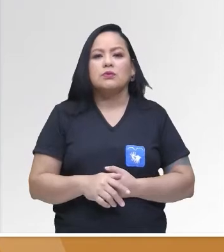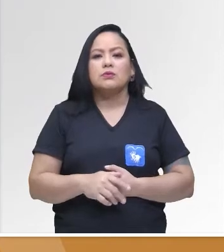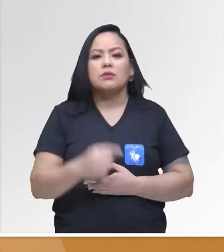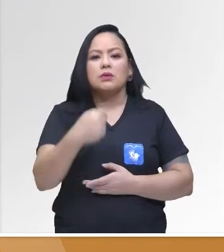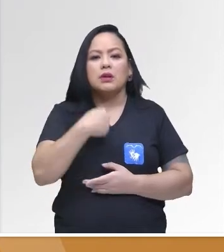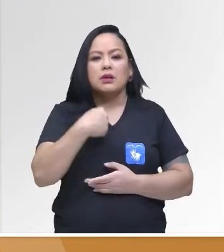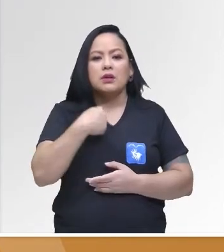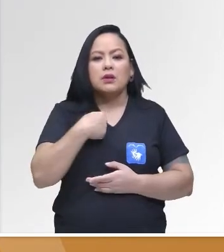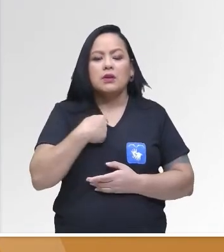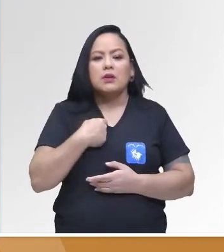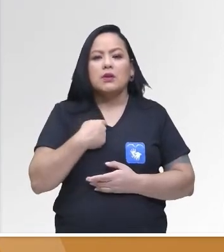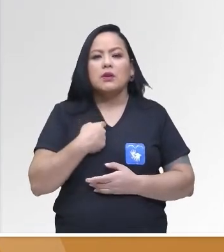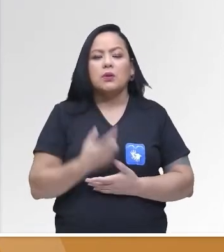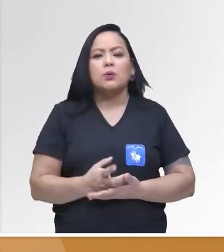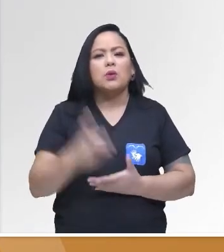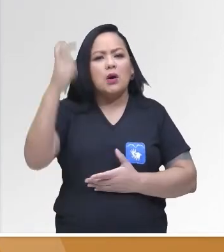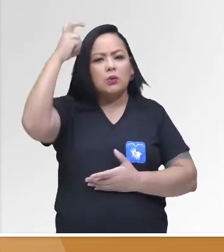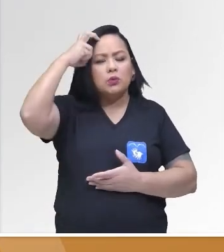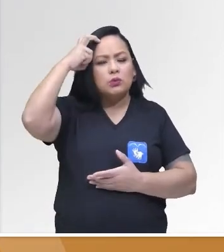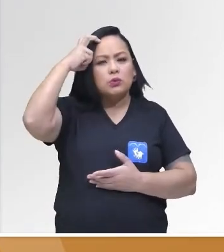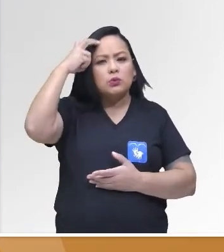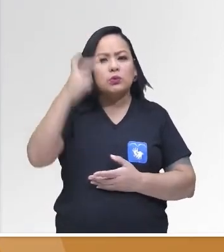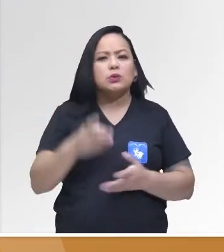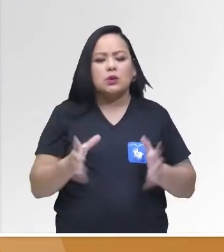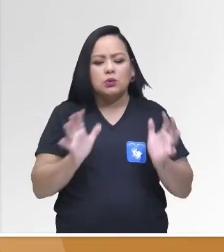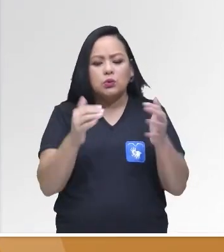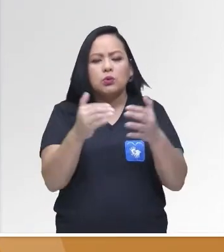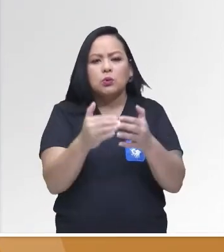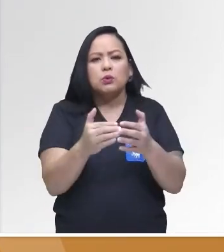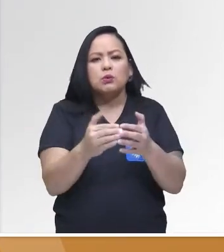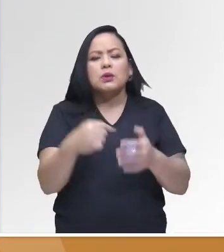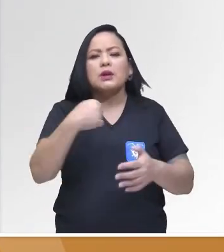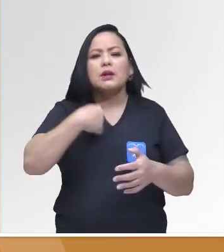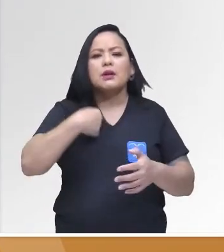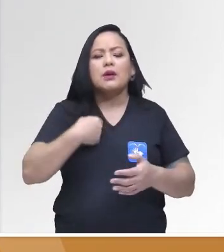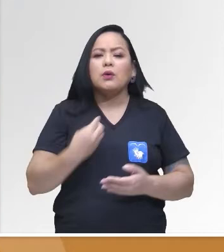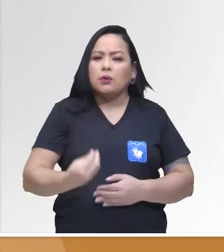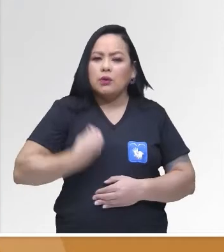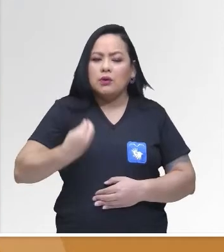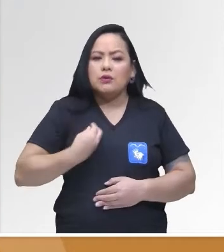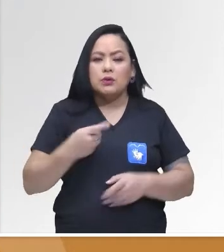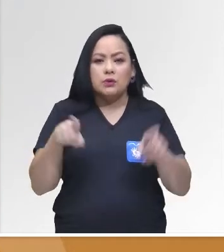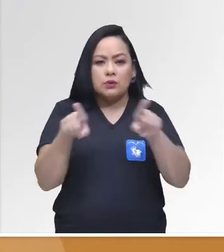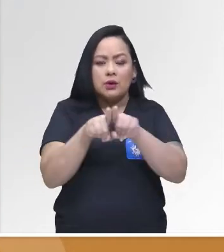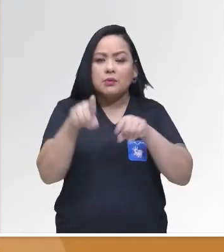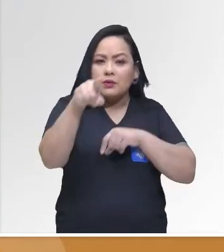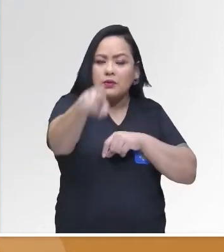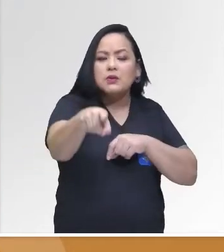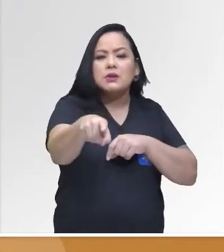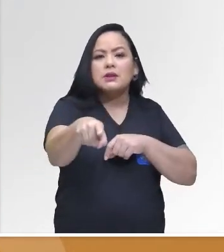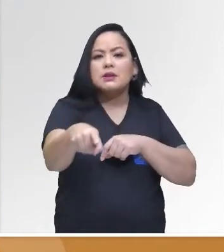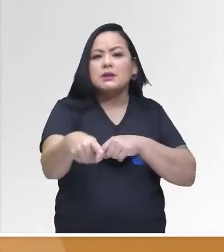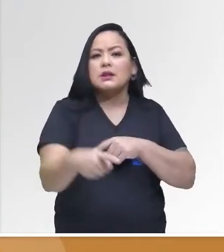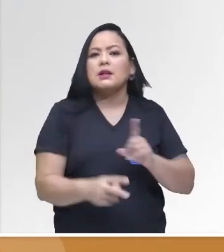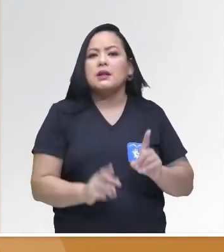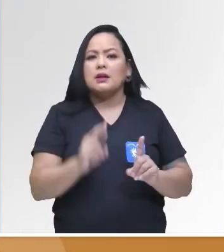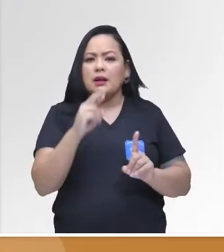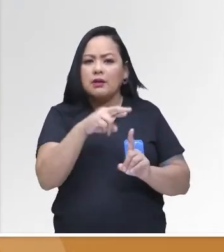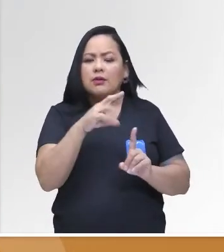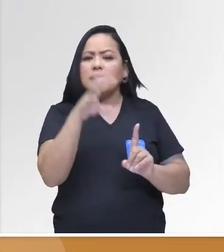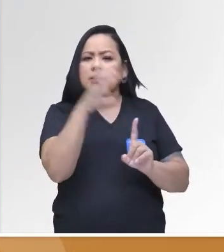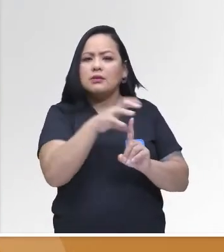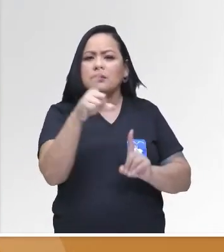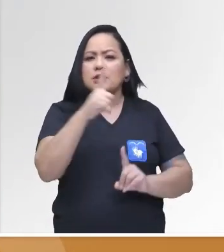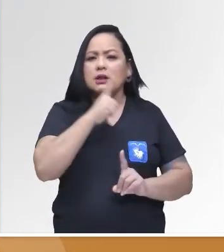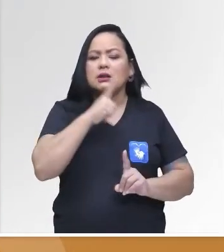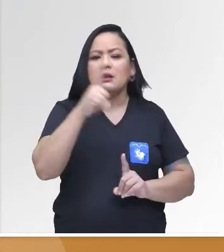a cultura do meio no qual estou inserido. Você aí também é um reflexo da cultura na